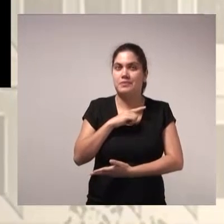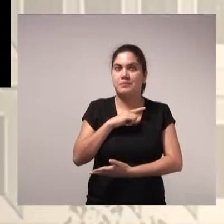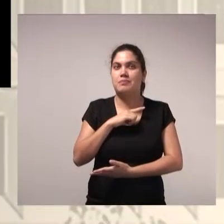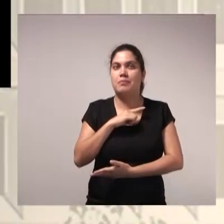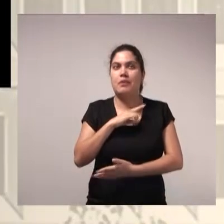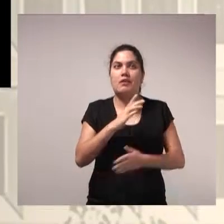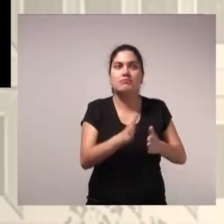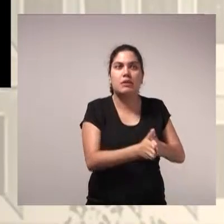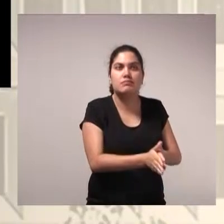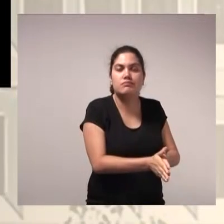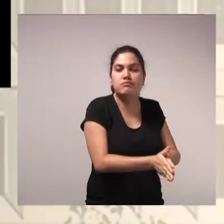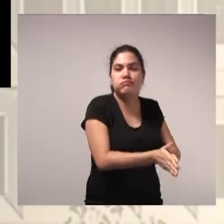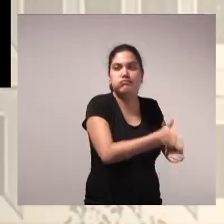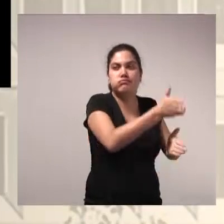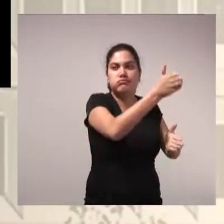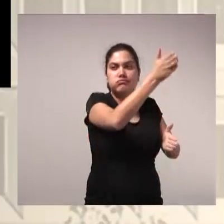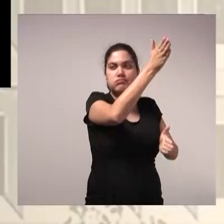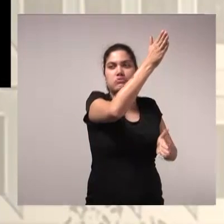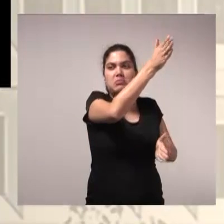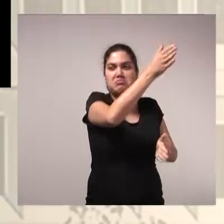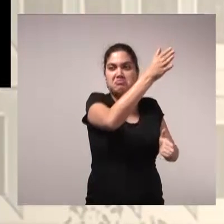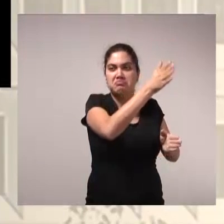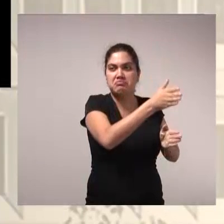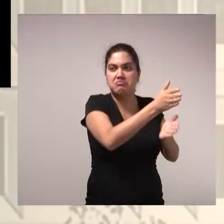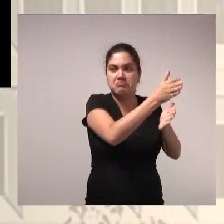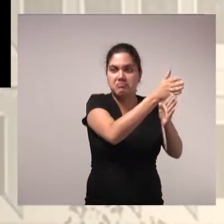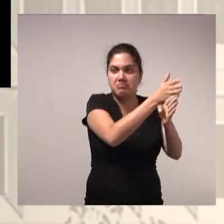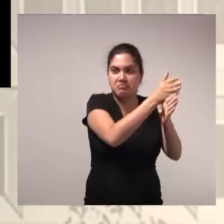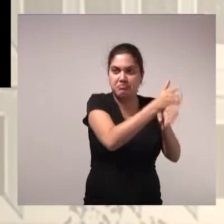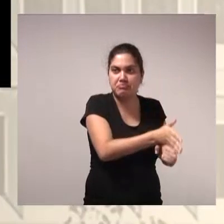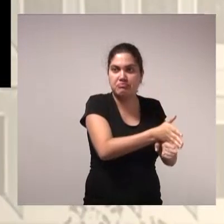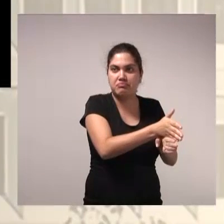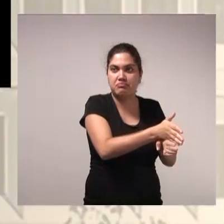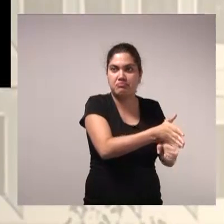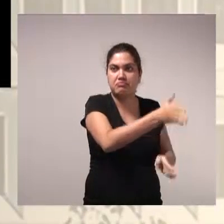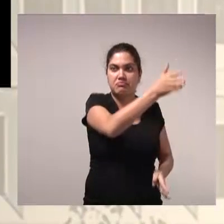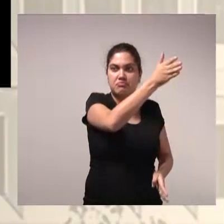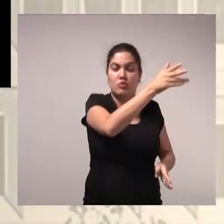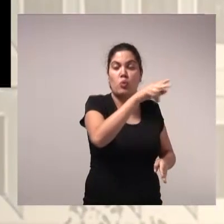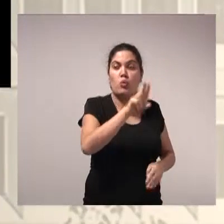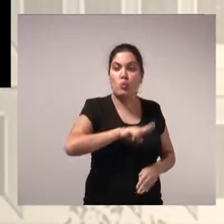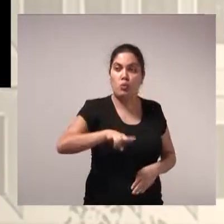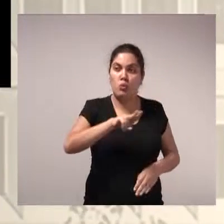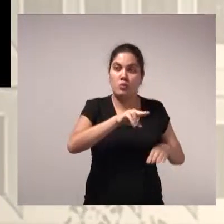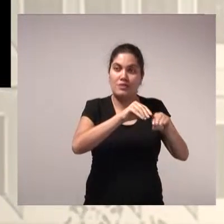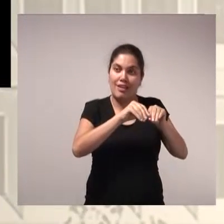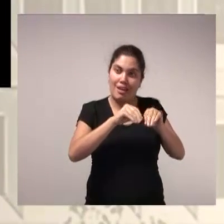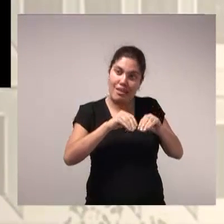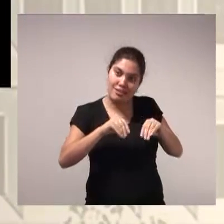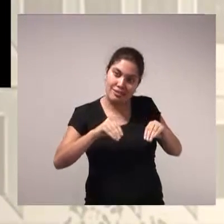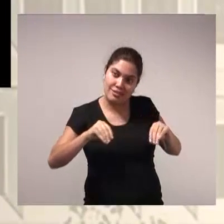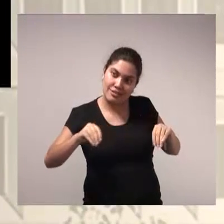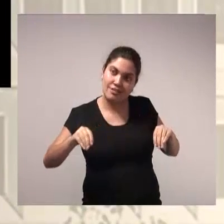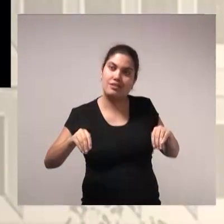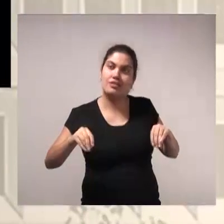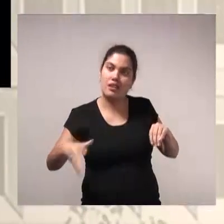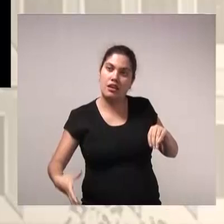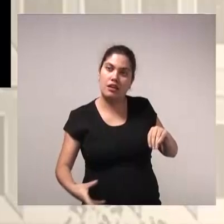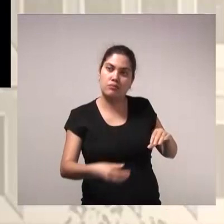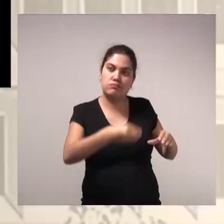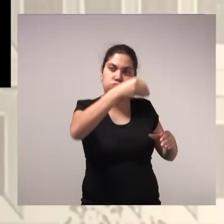parede de alta resistência, né, e que usa a terra retirada do local das